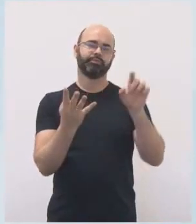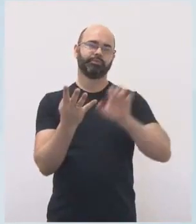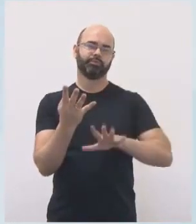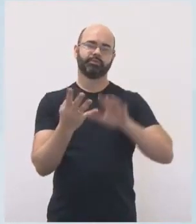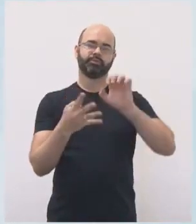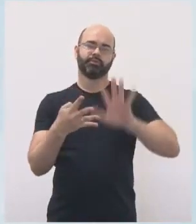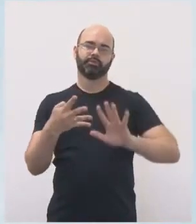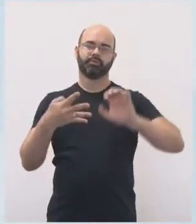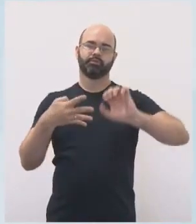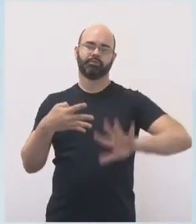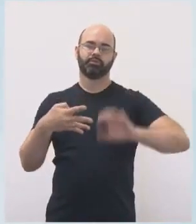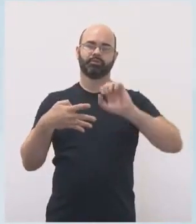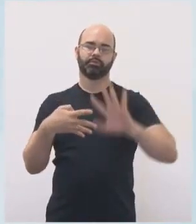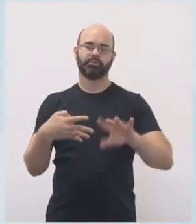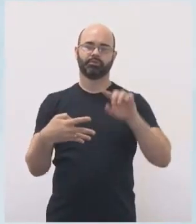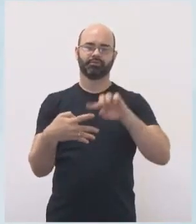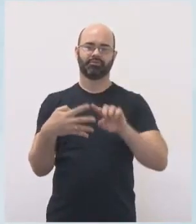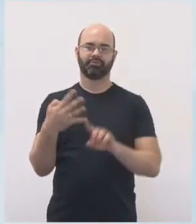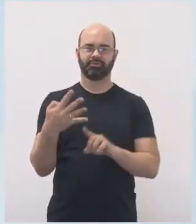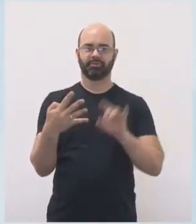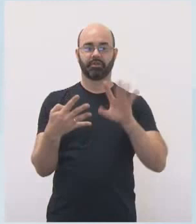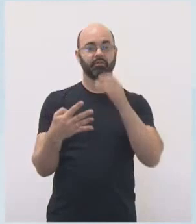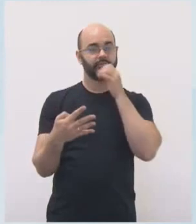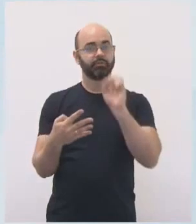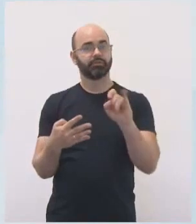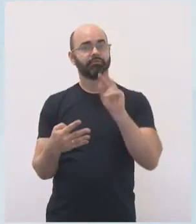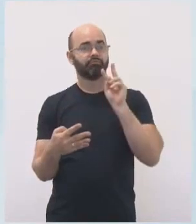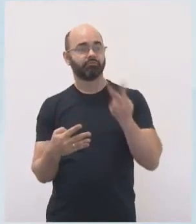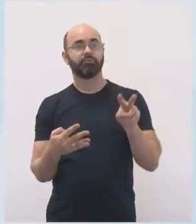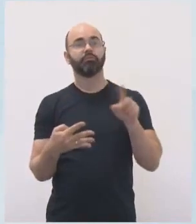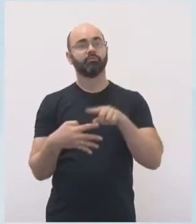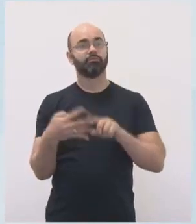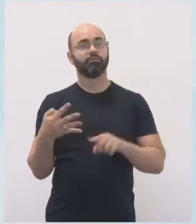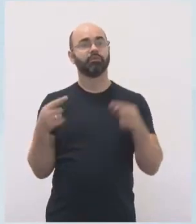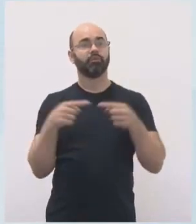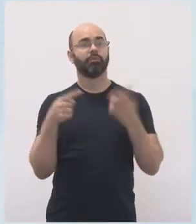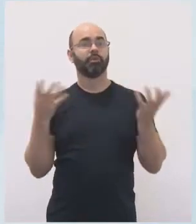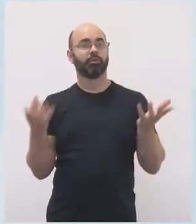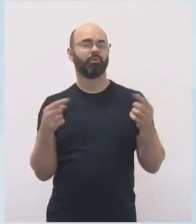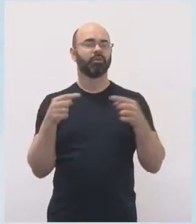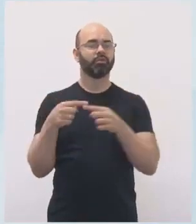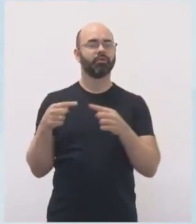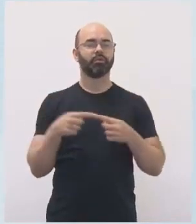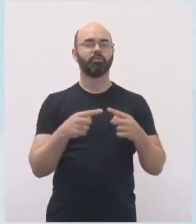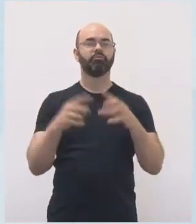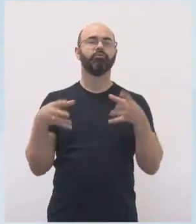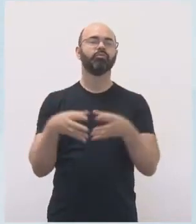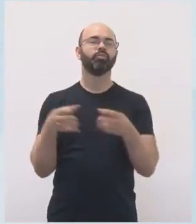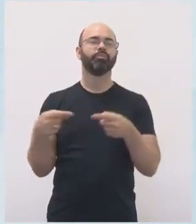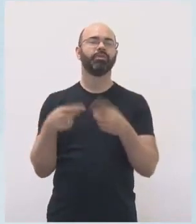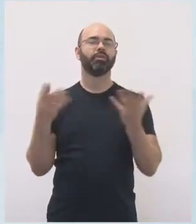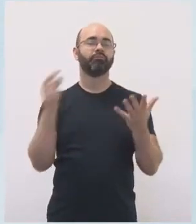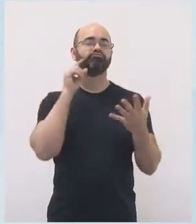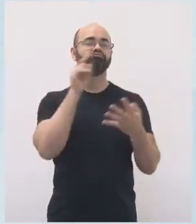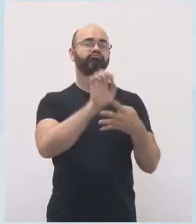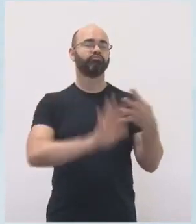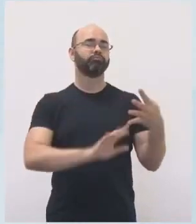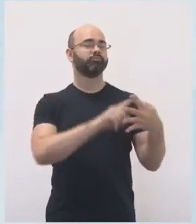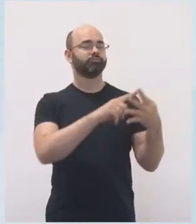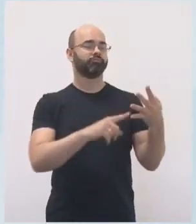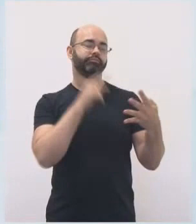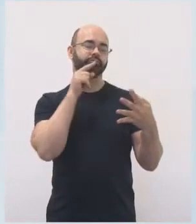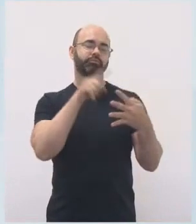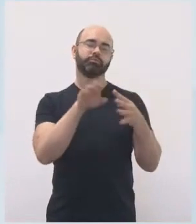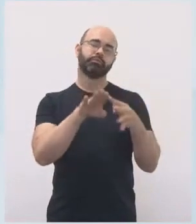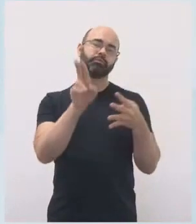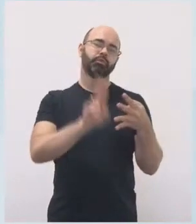como a Alcione falou, uma atividade que deu muito certo, vocês acham que vai funcionar melhor, pode ser utilizada nos outros dias